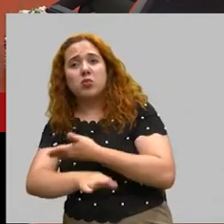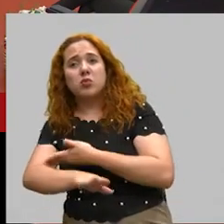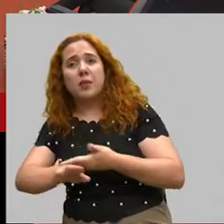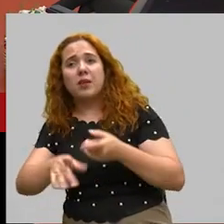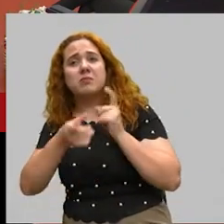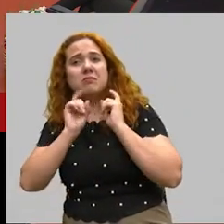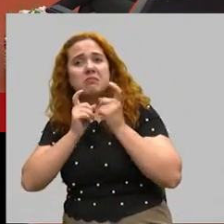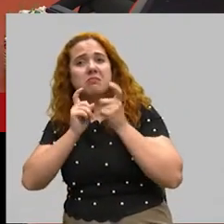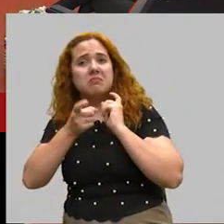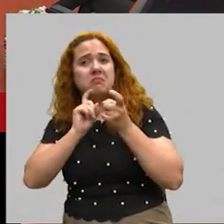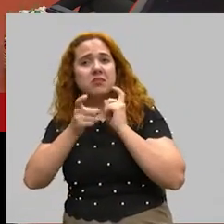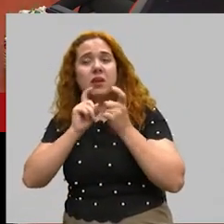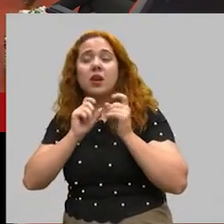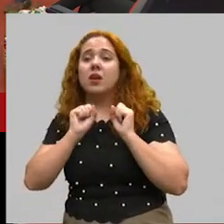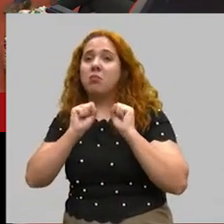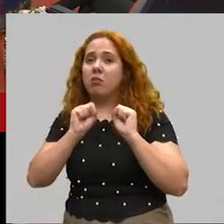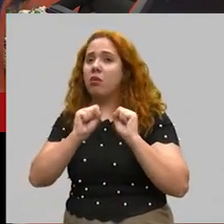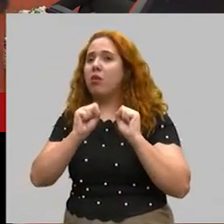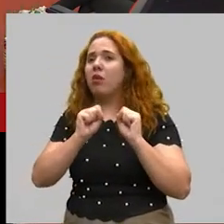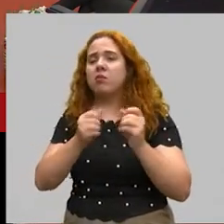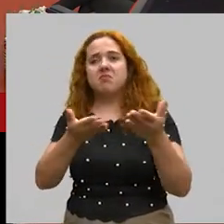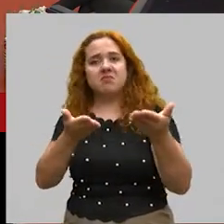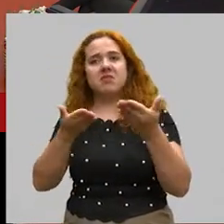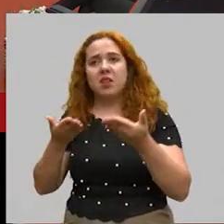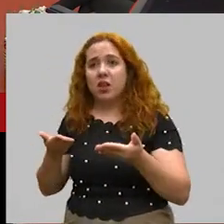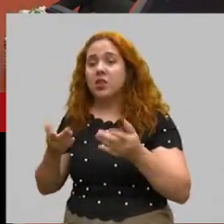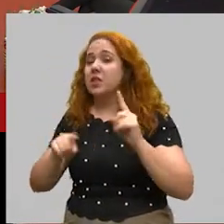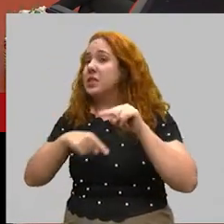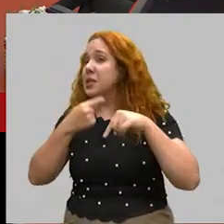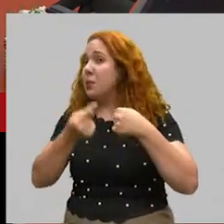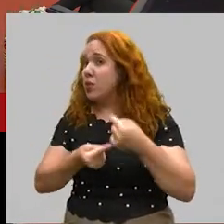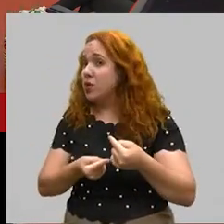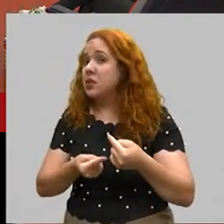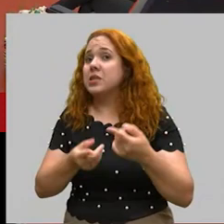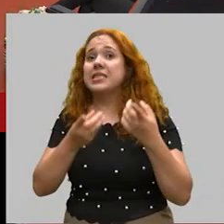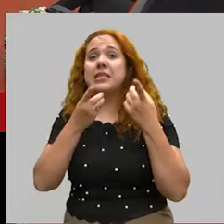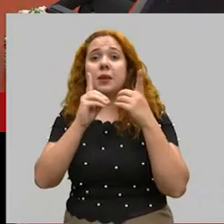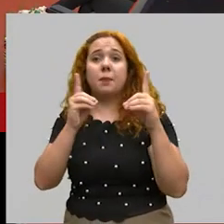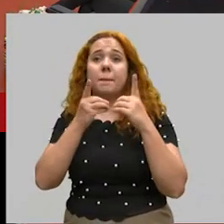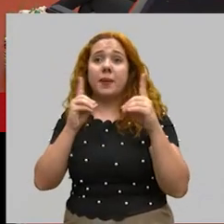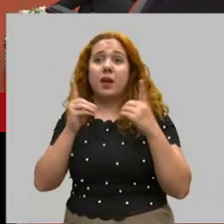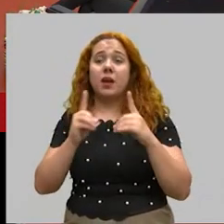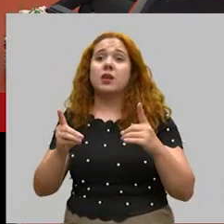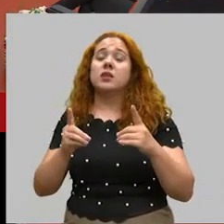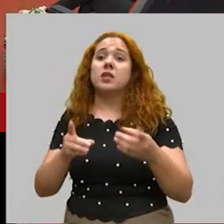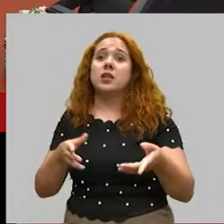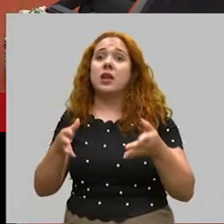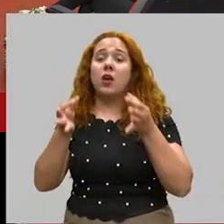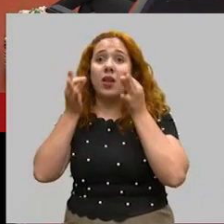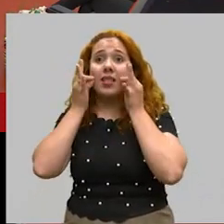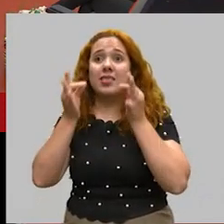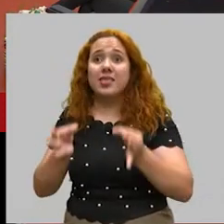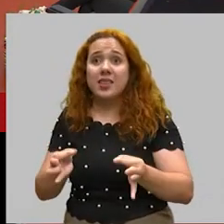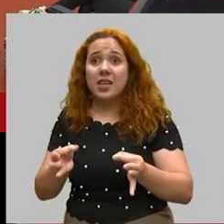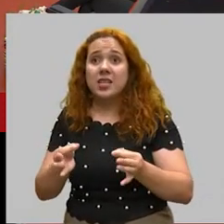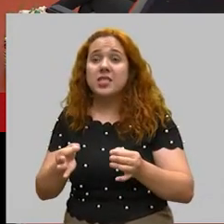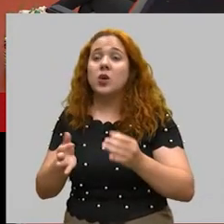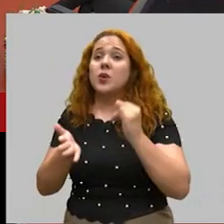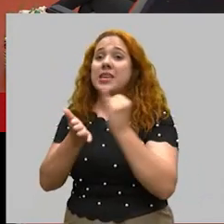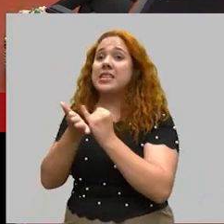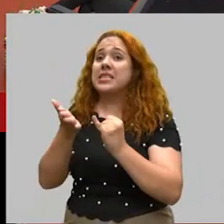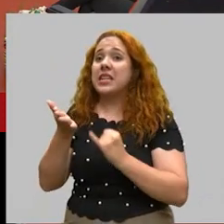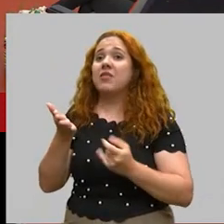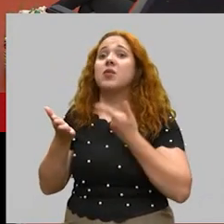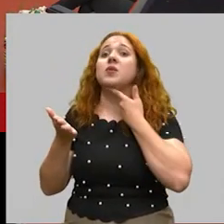gente na audiência a gente tem uma mesa tem os convidados e na sequência a gente escuta todo mundo que que se inscrever e quiser